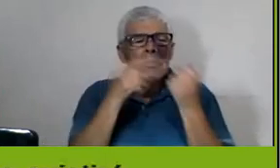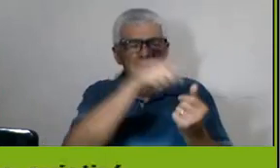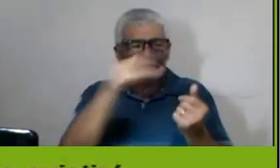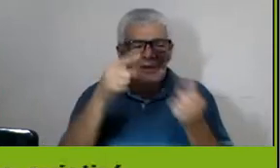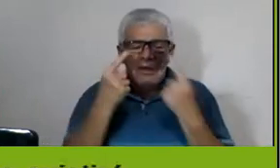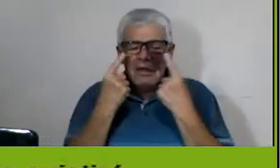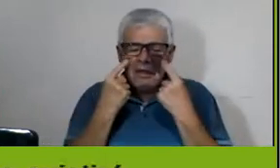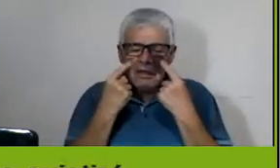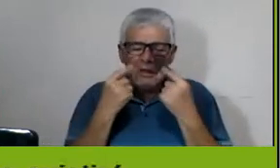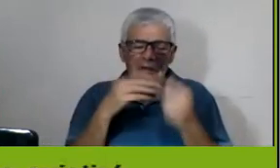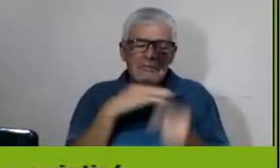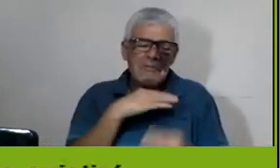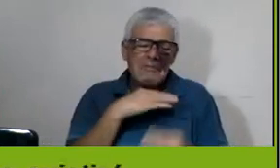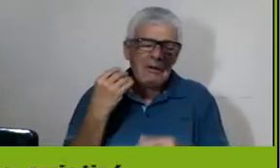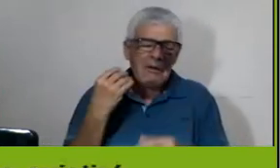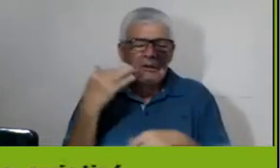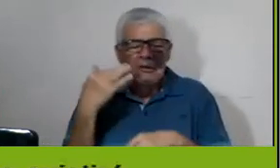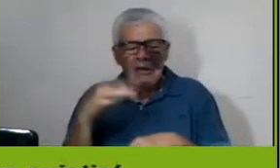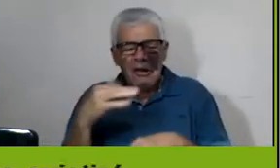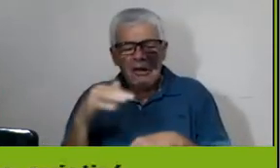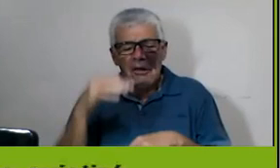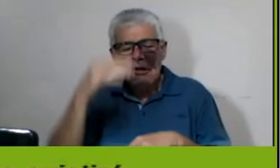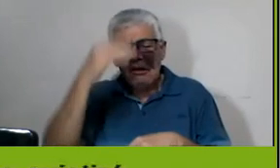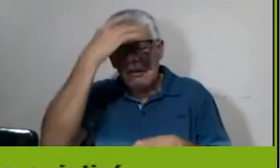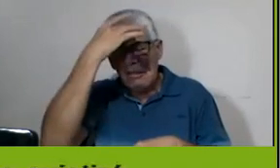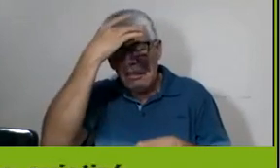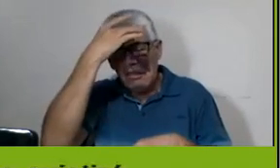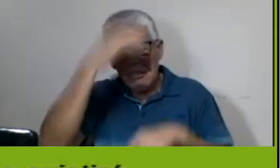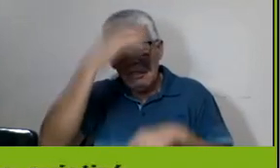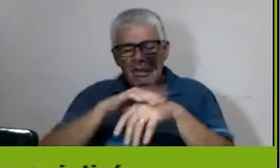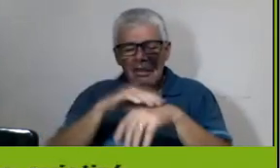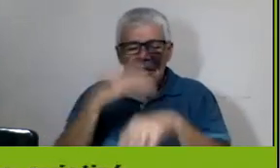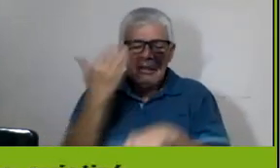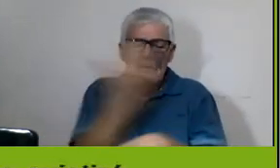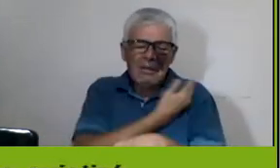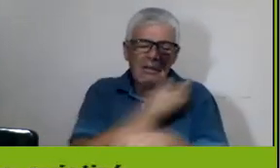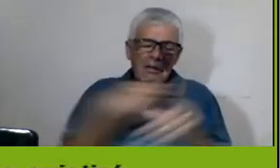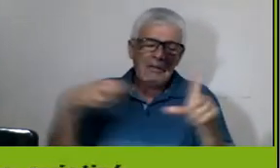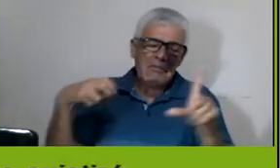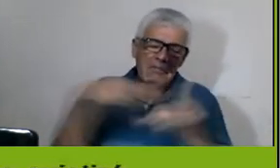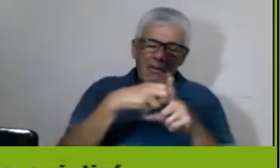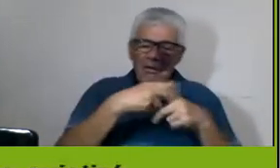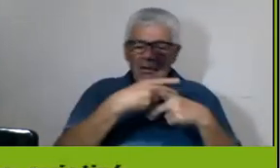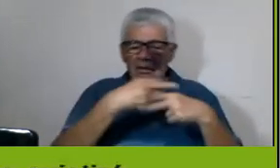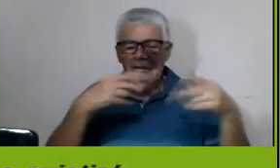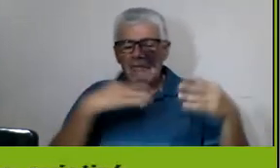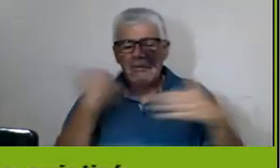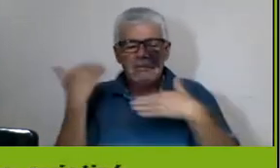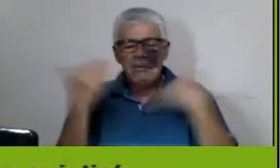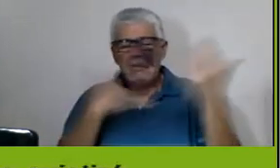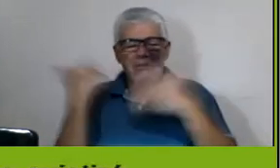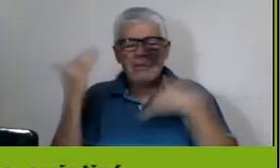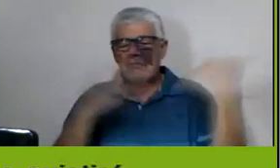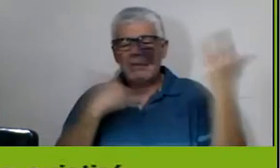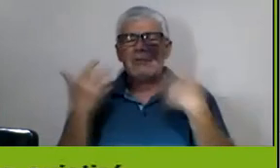né? Mas, assim, em nível de importância, todos os profetas têm sua importância, né? Lugar e horário certo. Né?